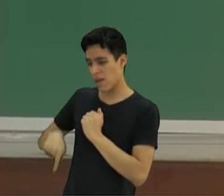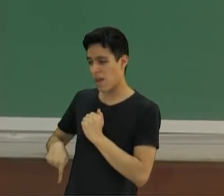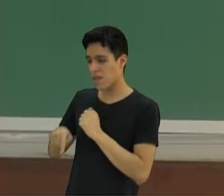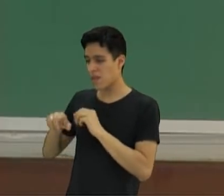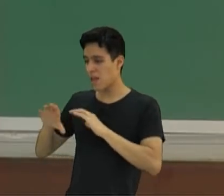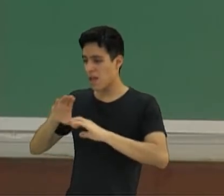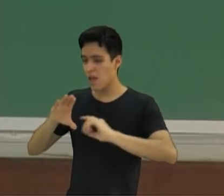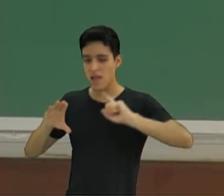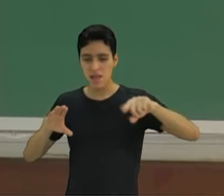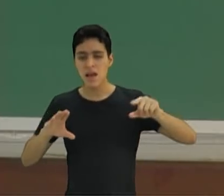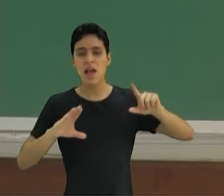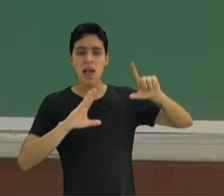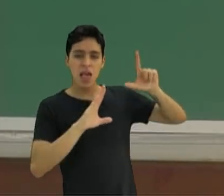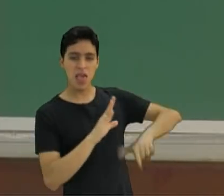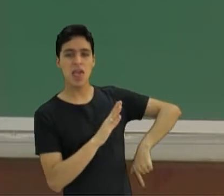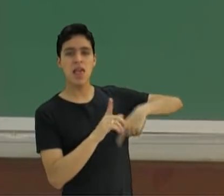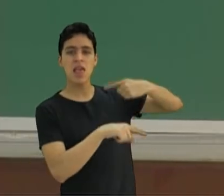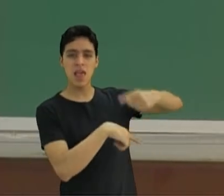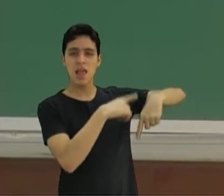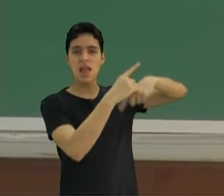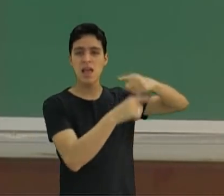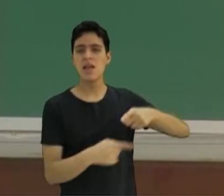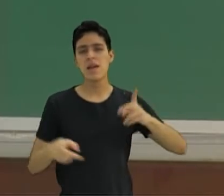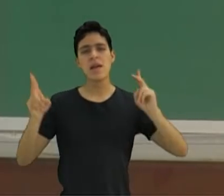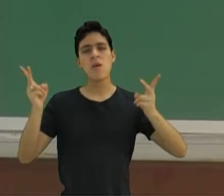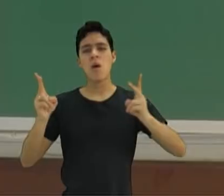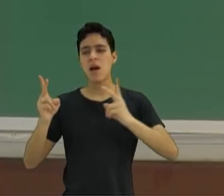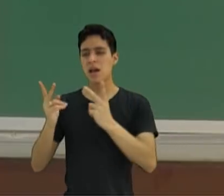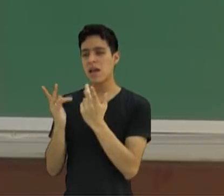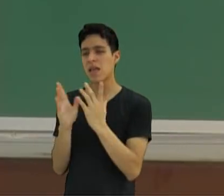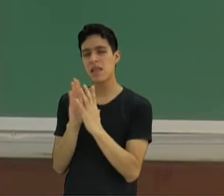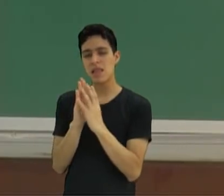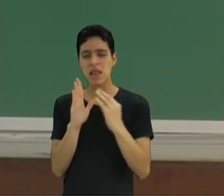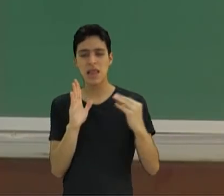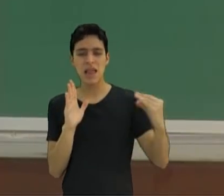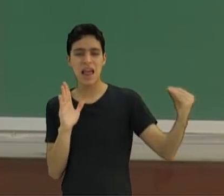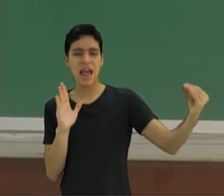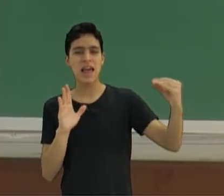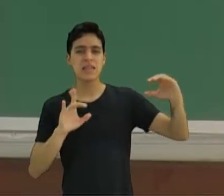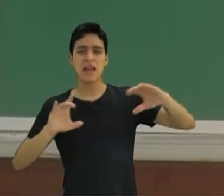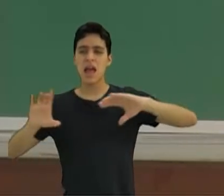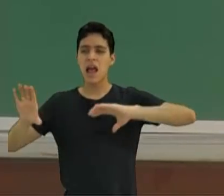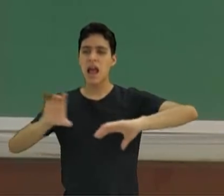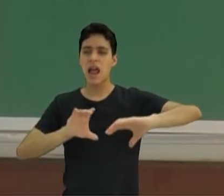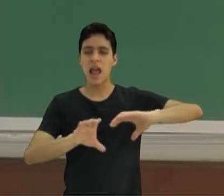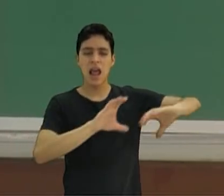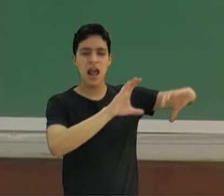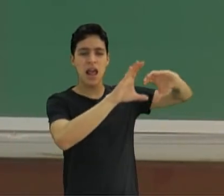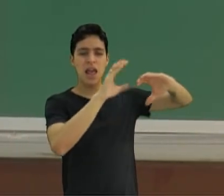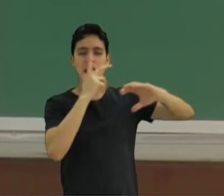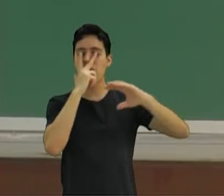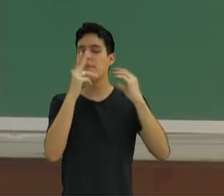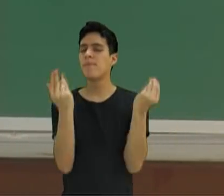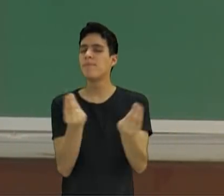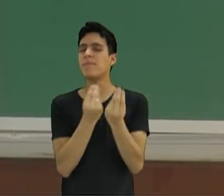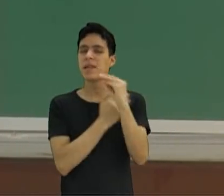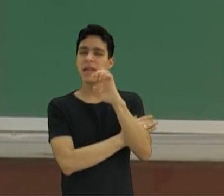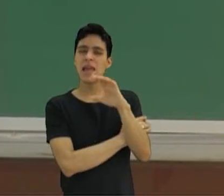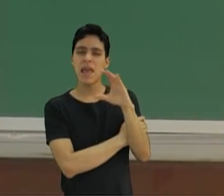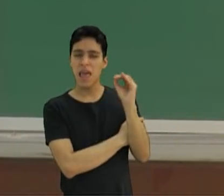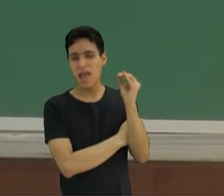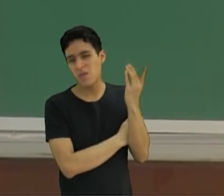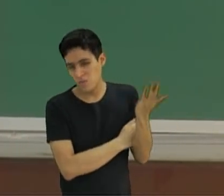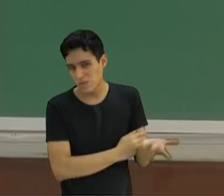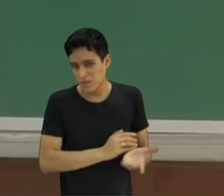outro cantor começa a cantar a mesma coisa que eu estava cantando, só que meio atrasado, como se reproduzisse um eco, eco,